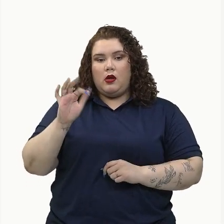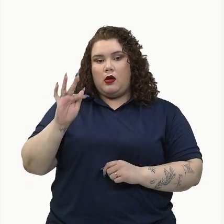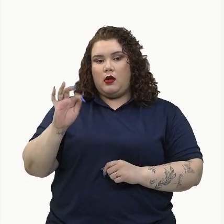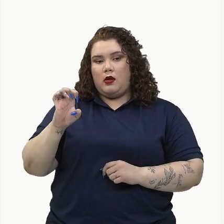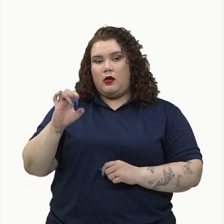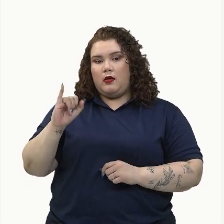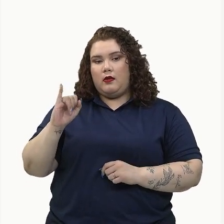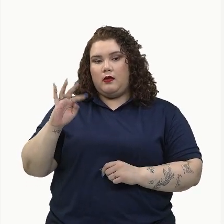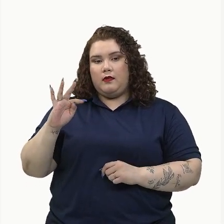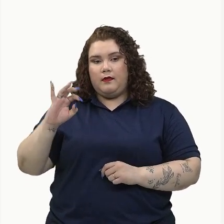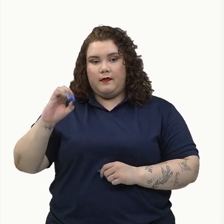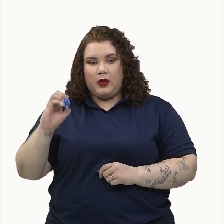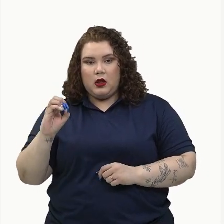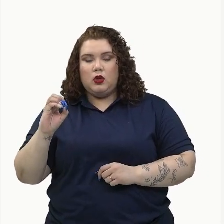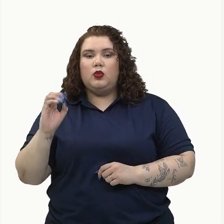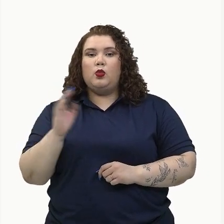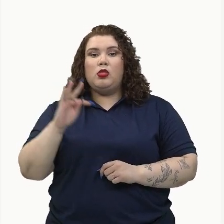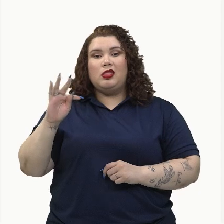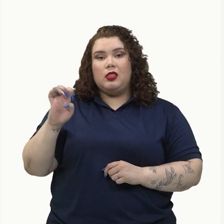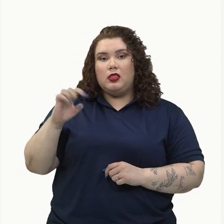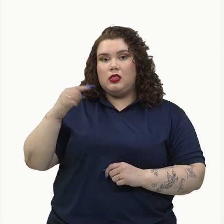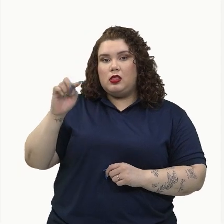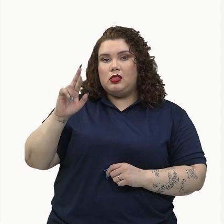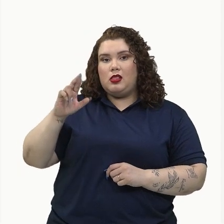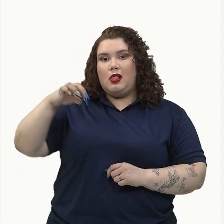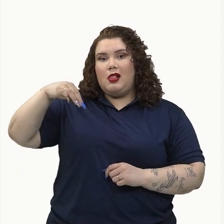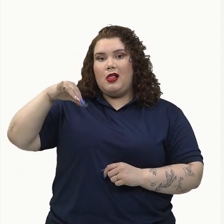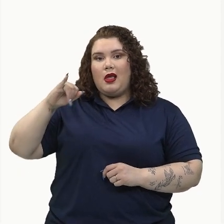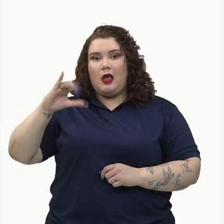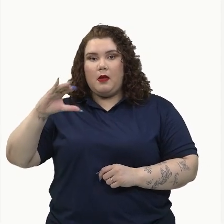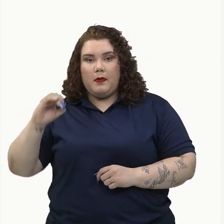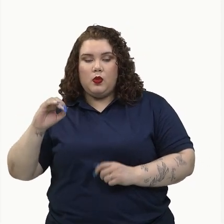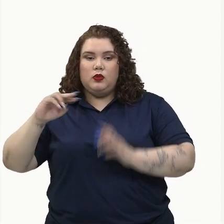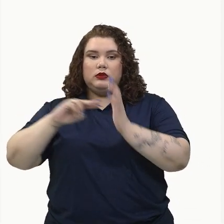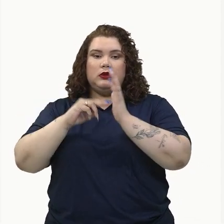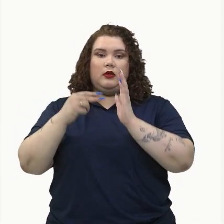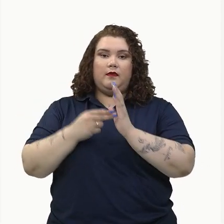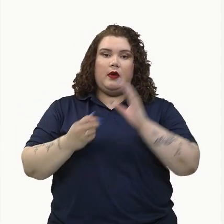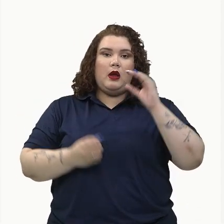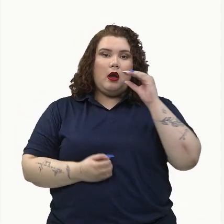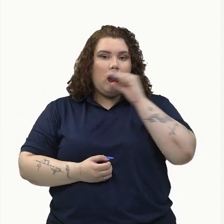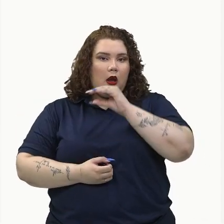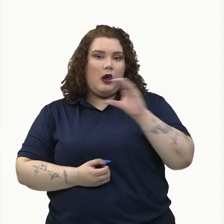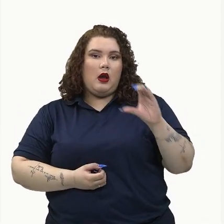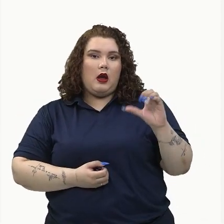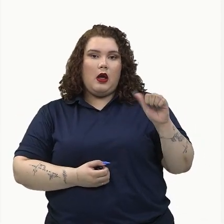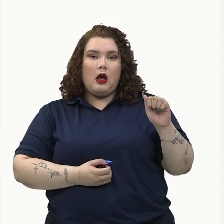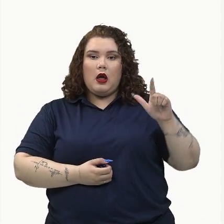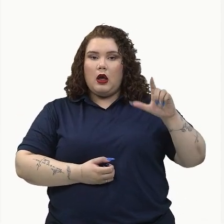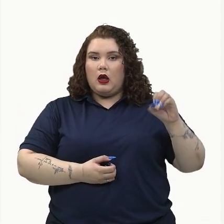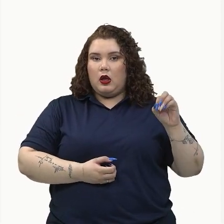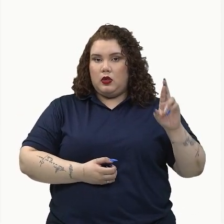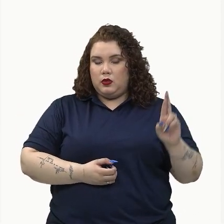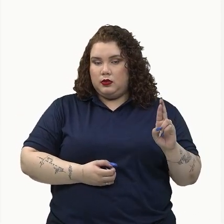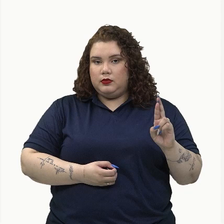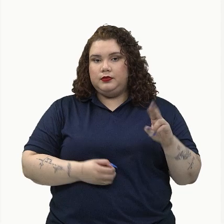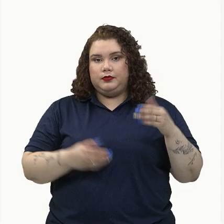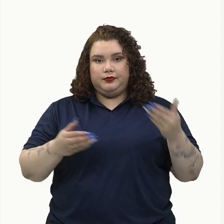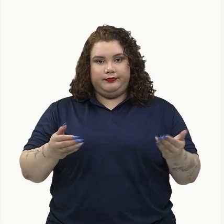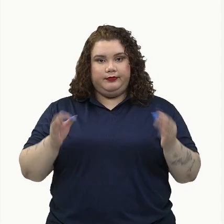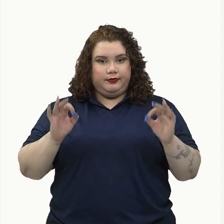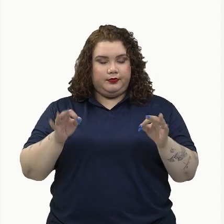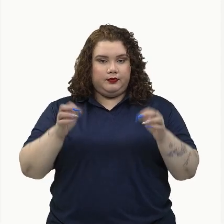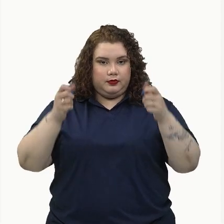quer dizer calor. Quando se fala aqui térmico, tem a ver com